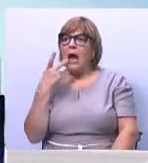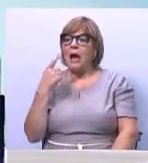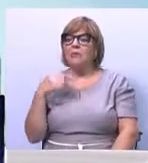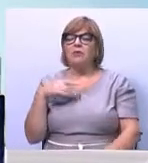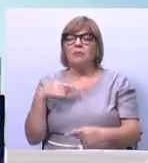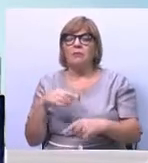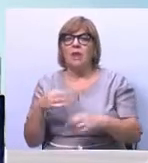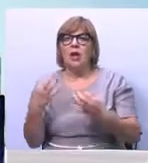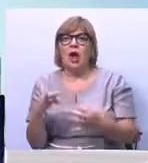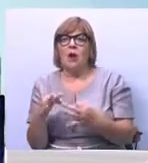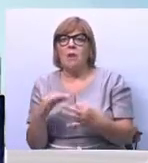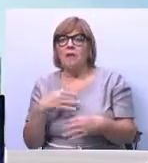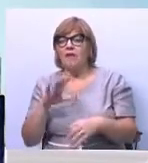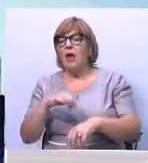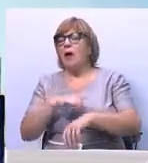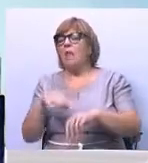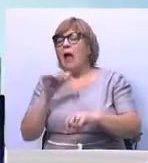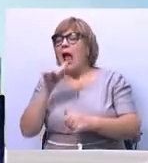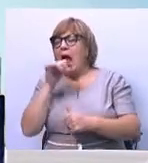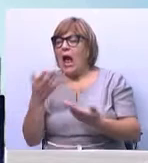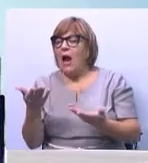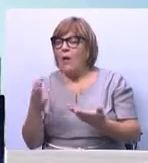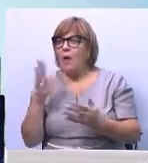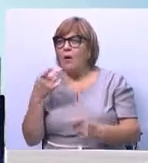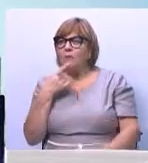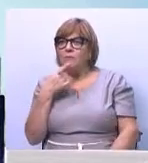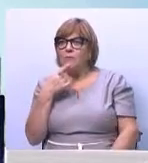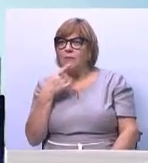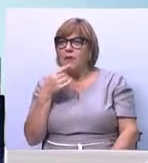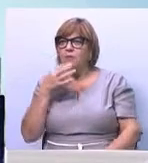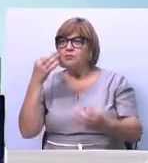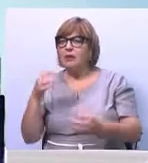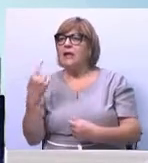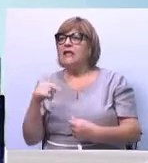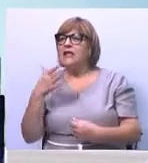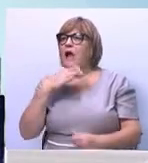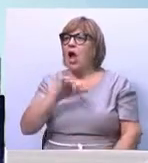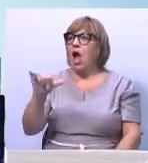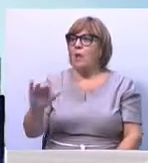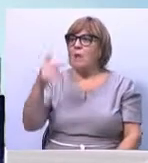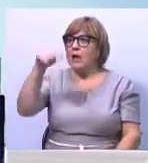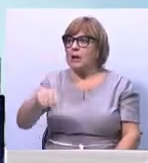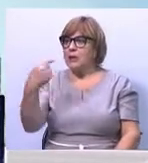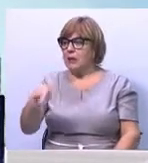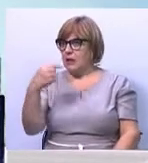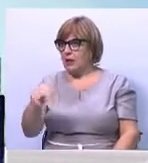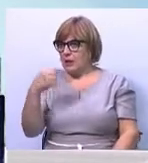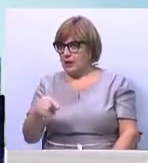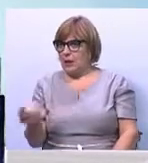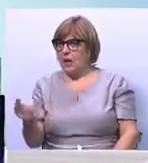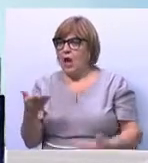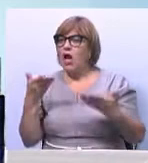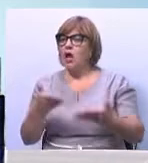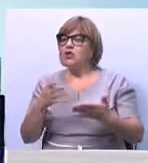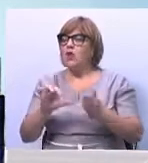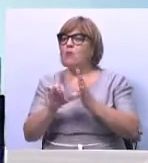que seria o normal. Ele pensava que aquilo seria água e, quando se apercebeu, de facto, existiam os óleos essenciais que estavam a